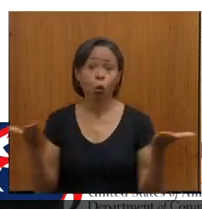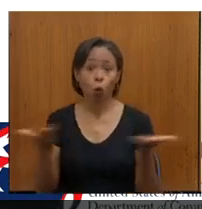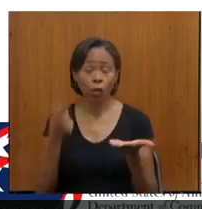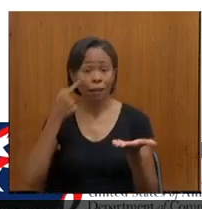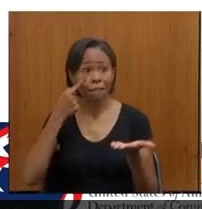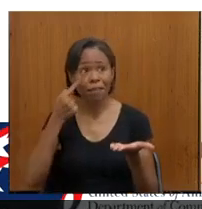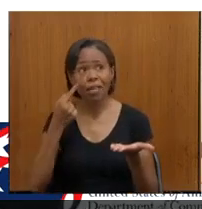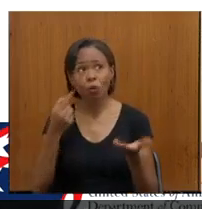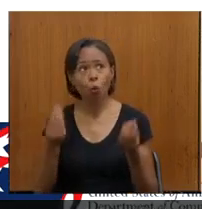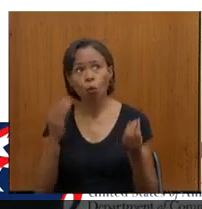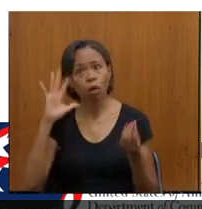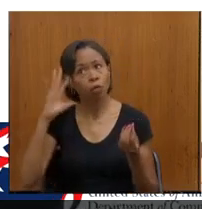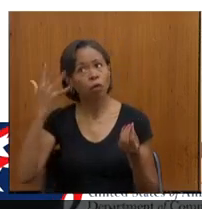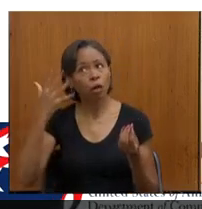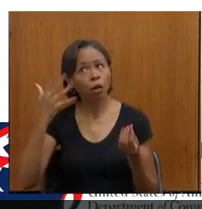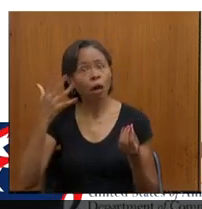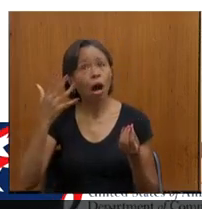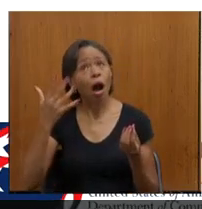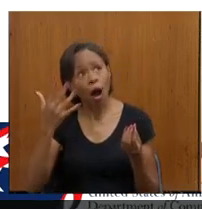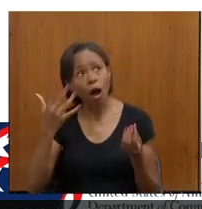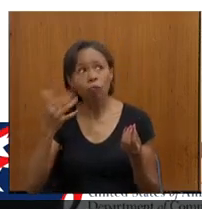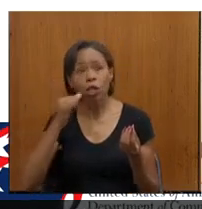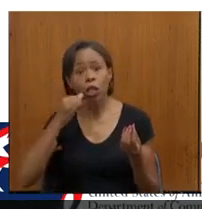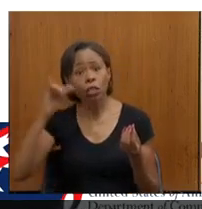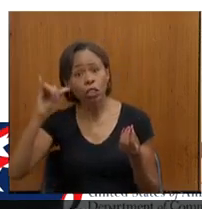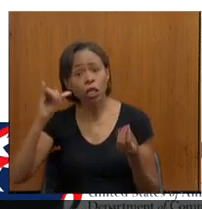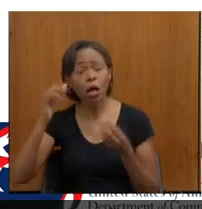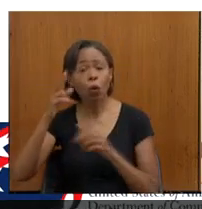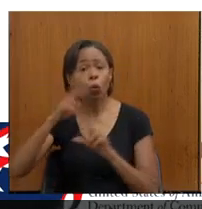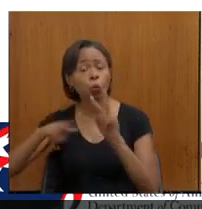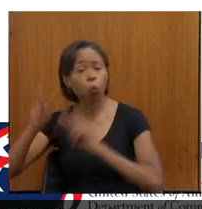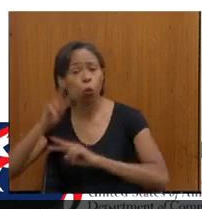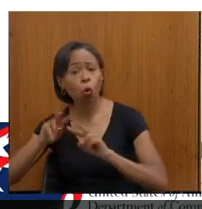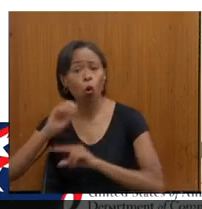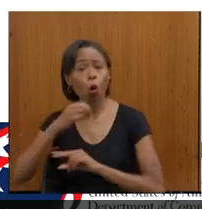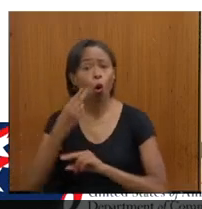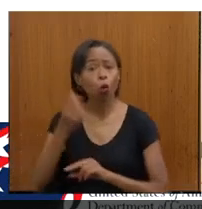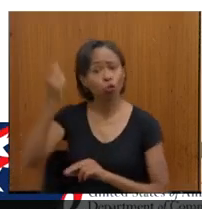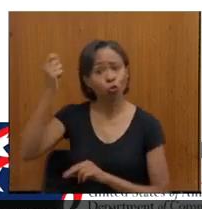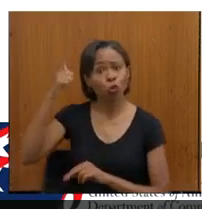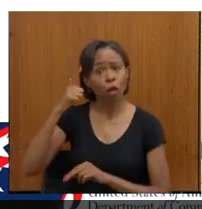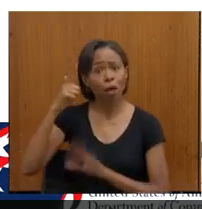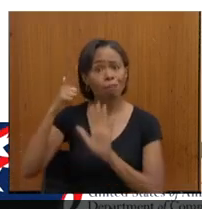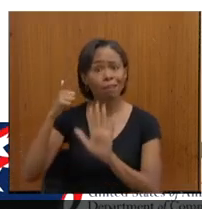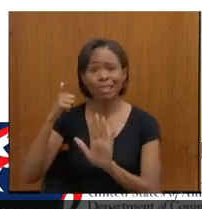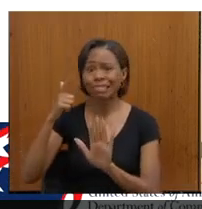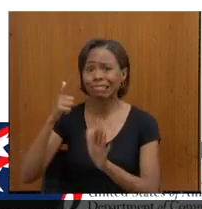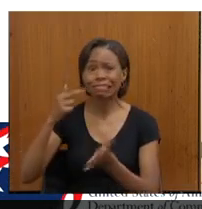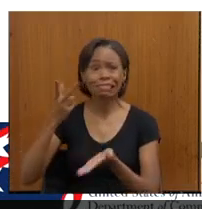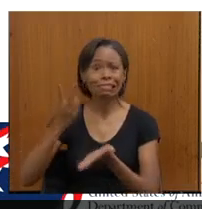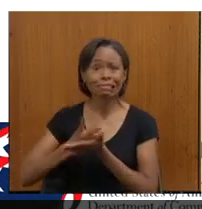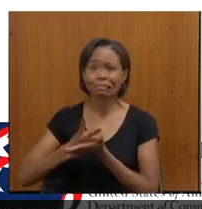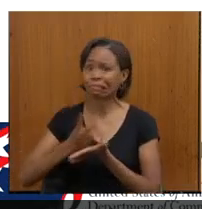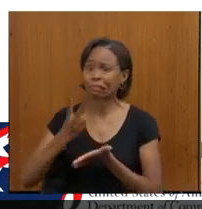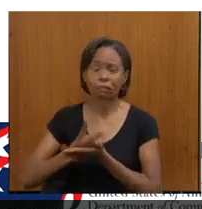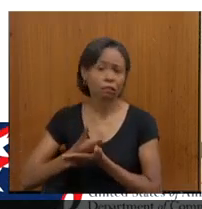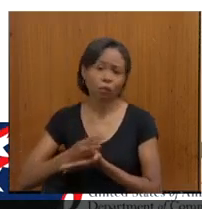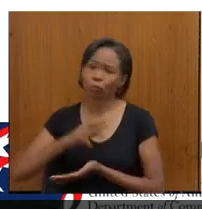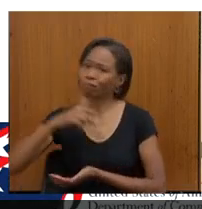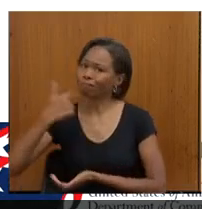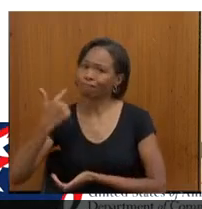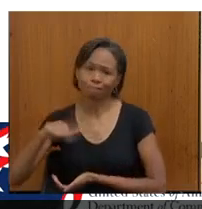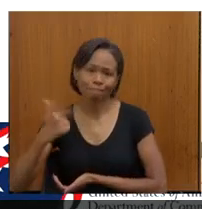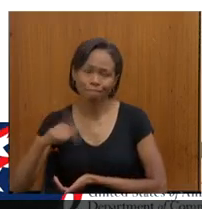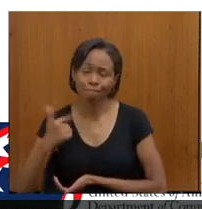a eólica EA solar mas elas não são a não tão filhos né então tipo de dizer que não é progresso de